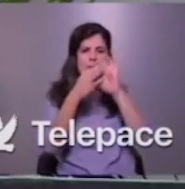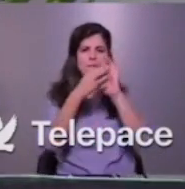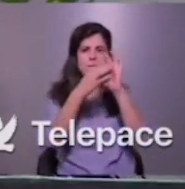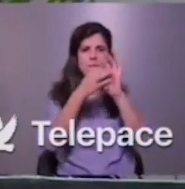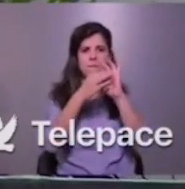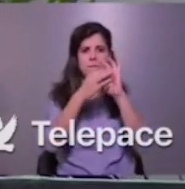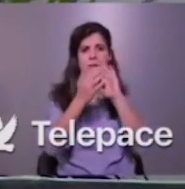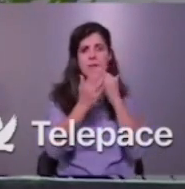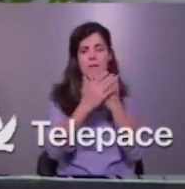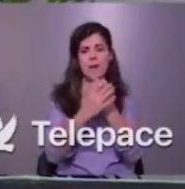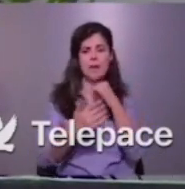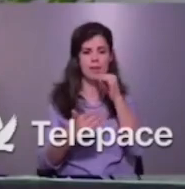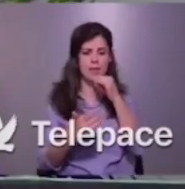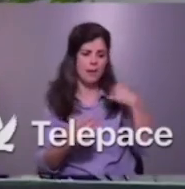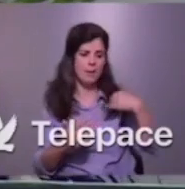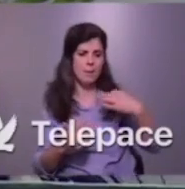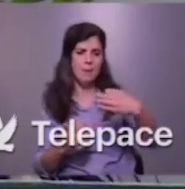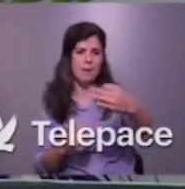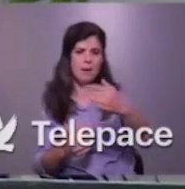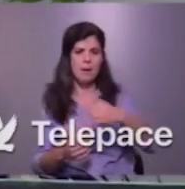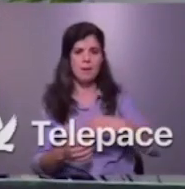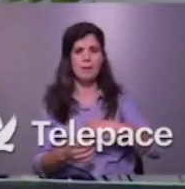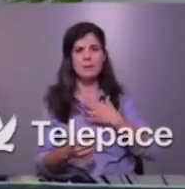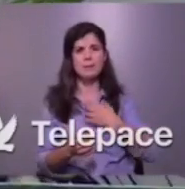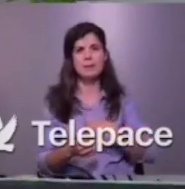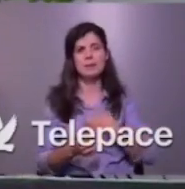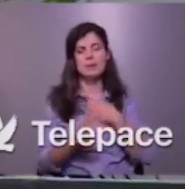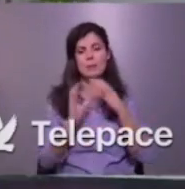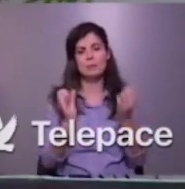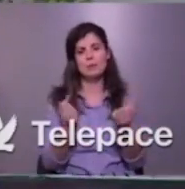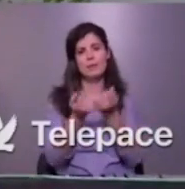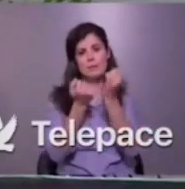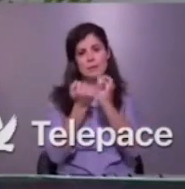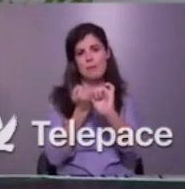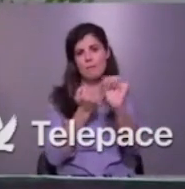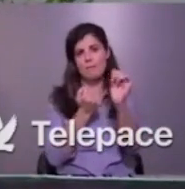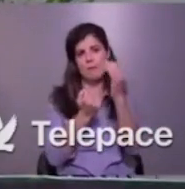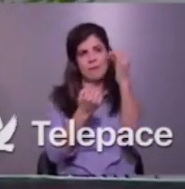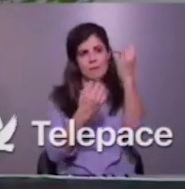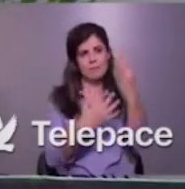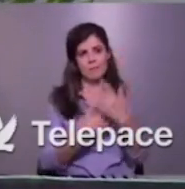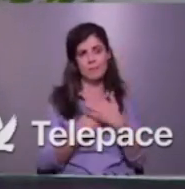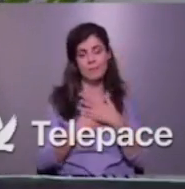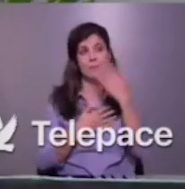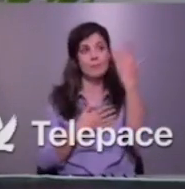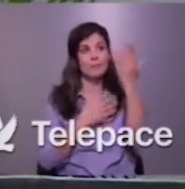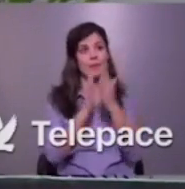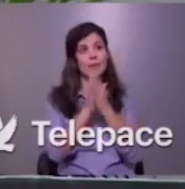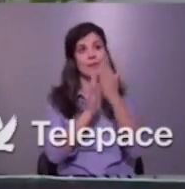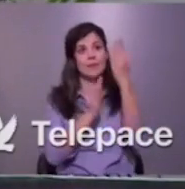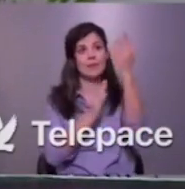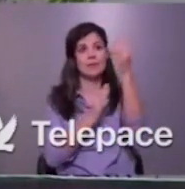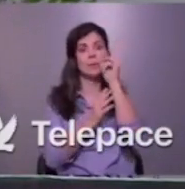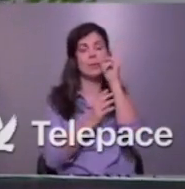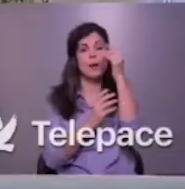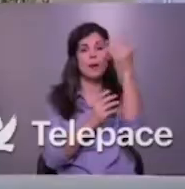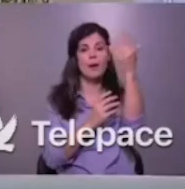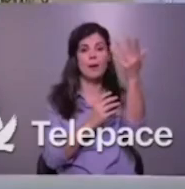tue fructu in nobis iugit essentiamus. Qui vivis et regnis in